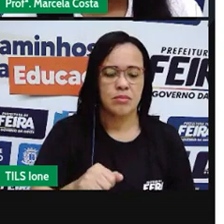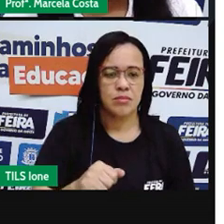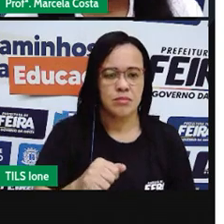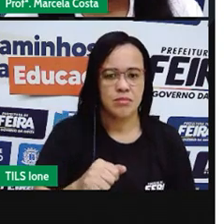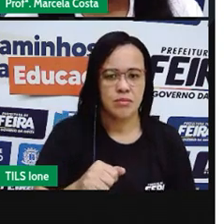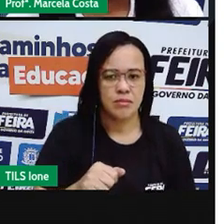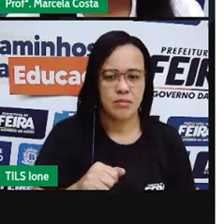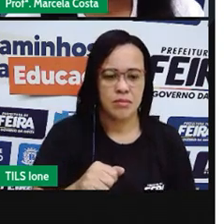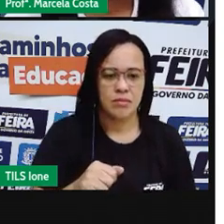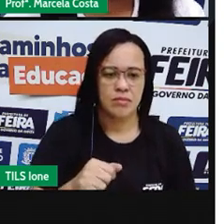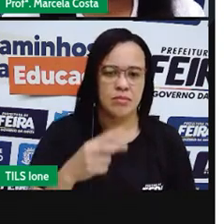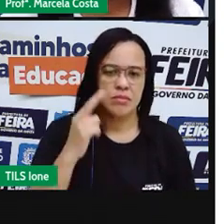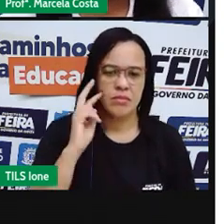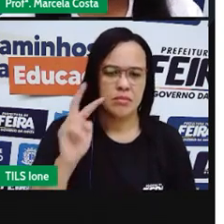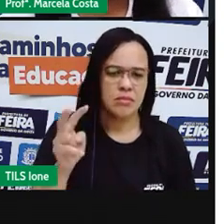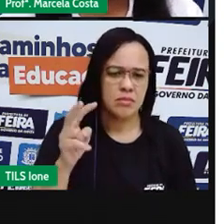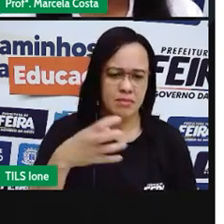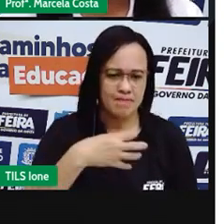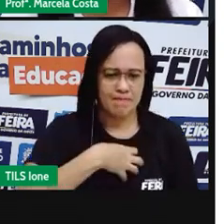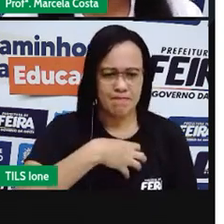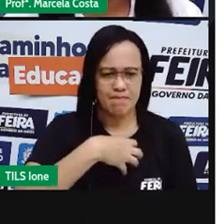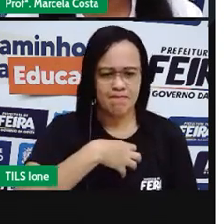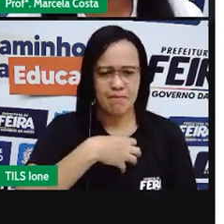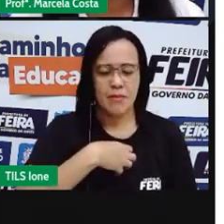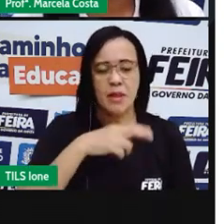Você consegue ver aí o som da letra U